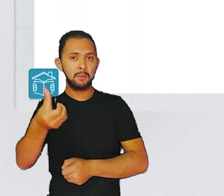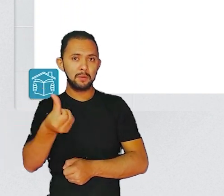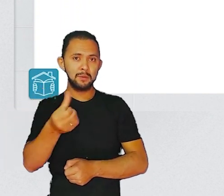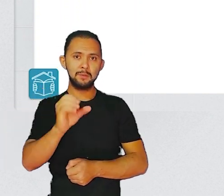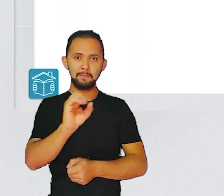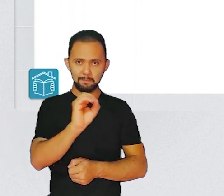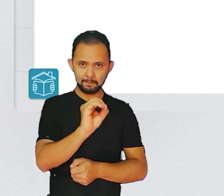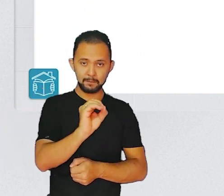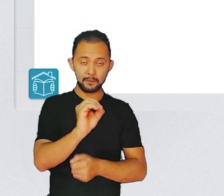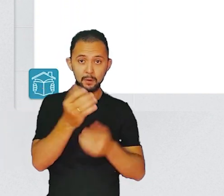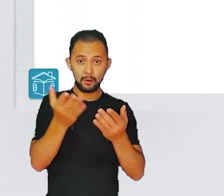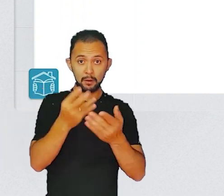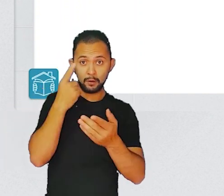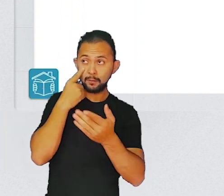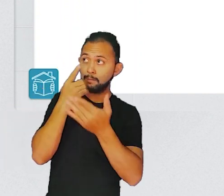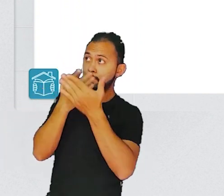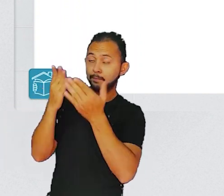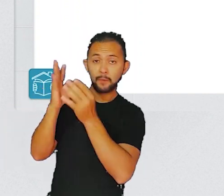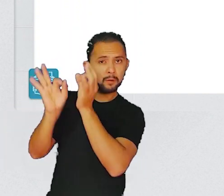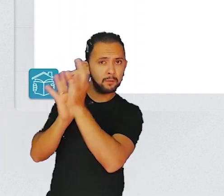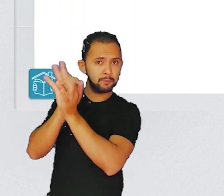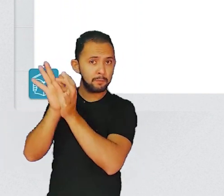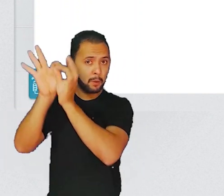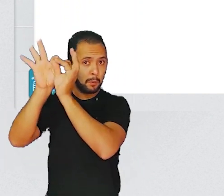cantinho. Ó,